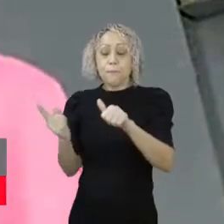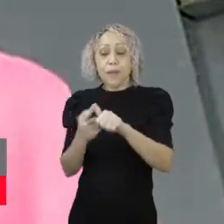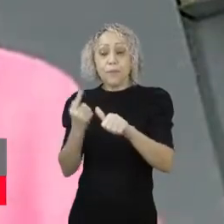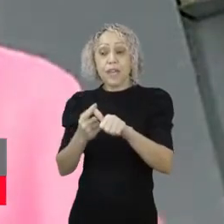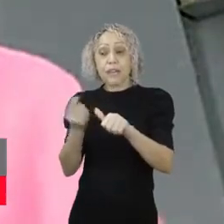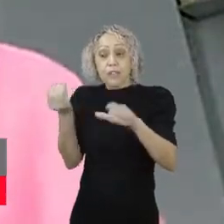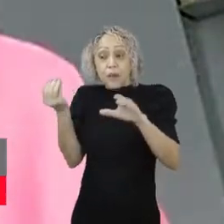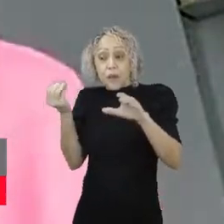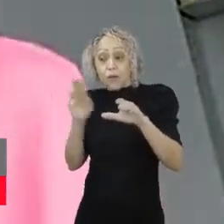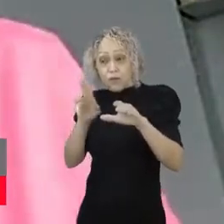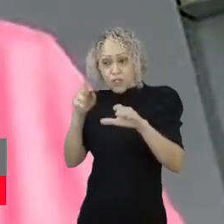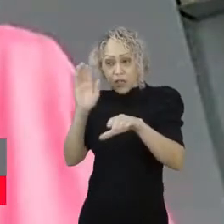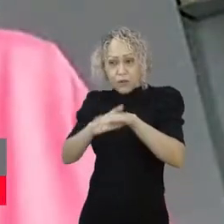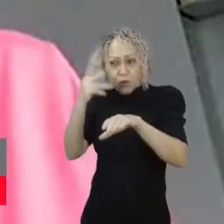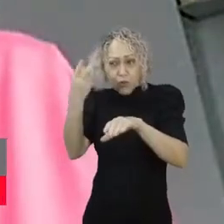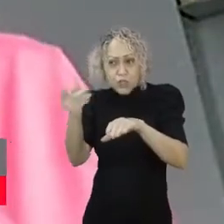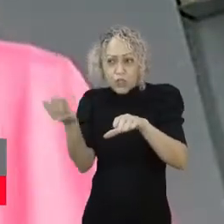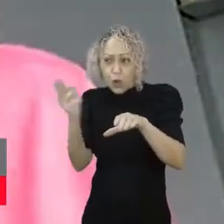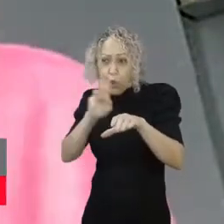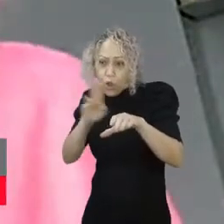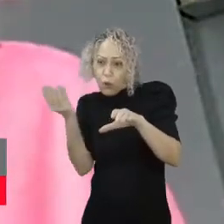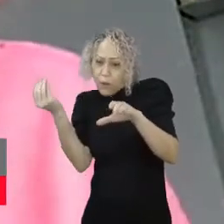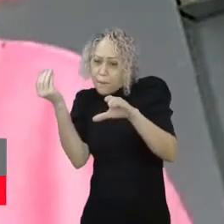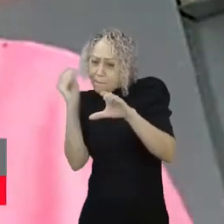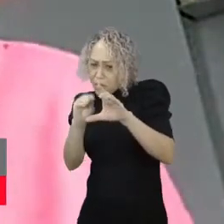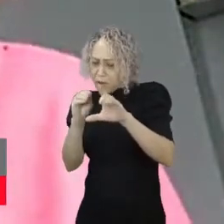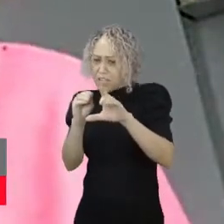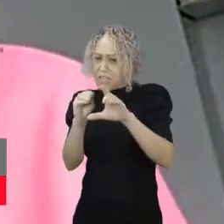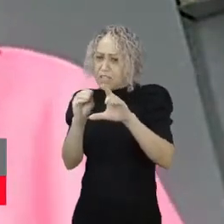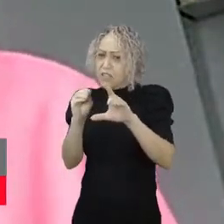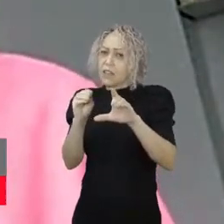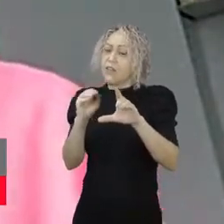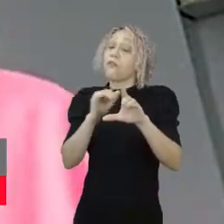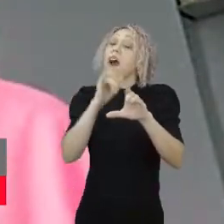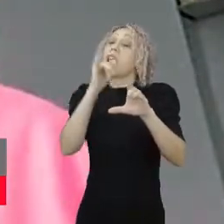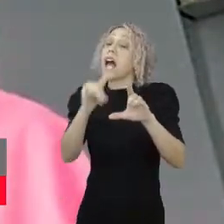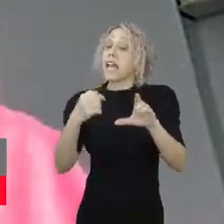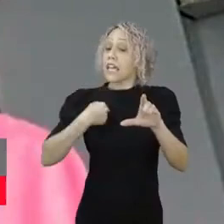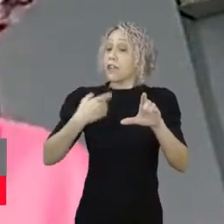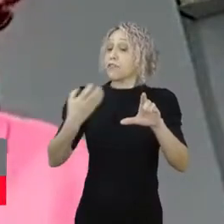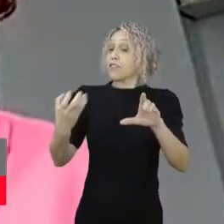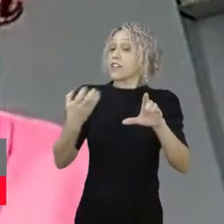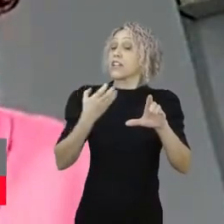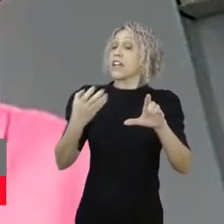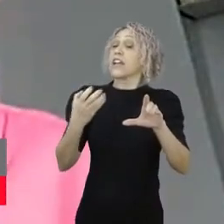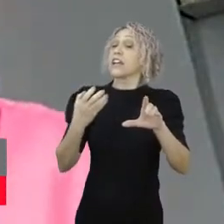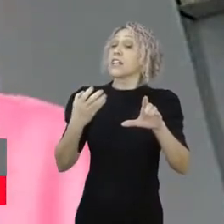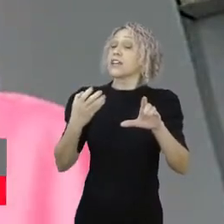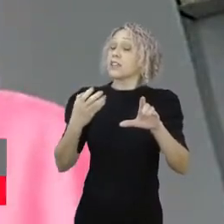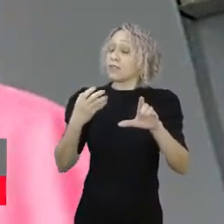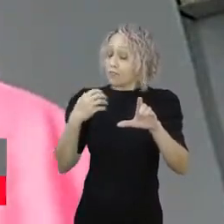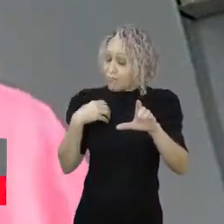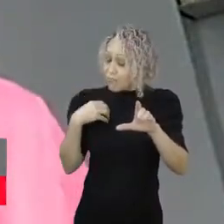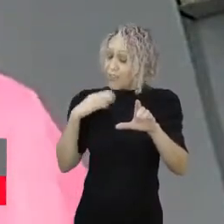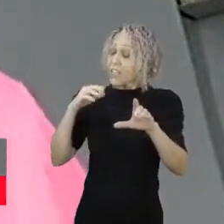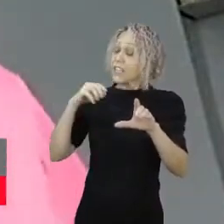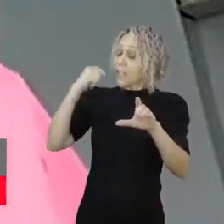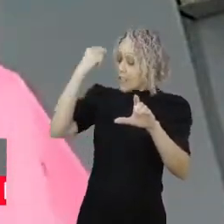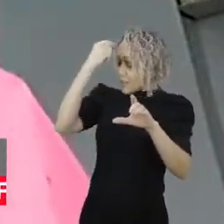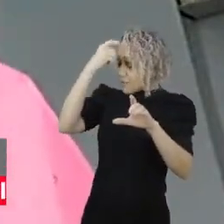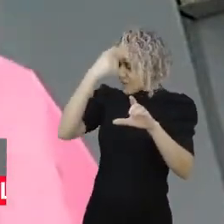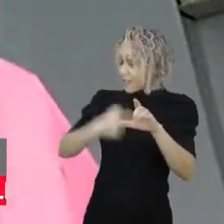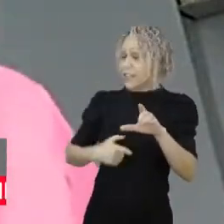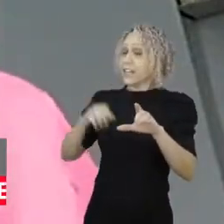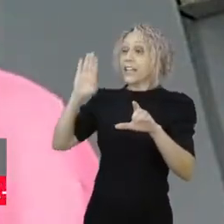outro grande momento da nossa plenária segunda-feira. Lá nós vamos também lançar o